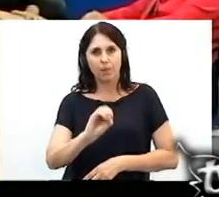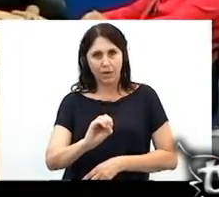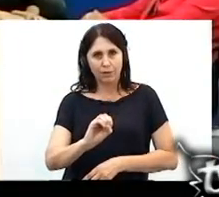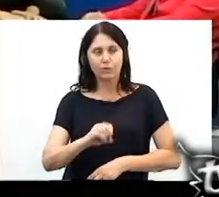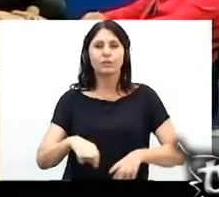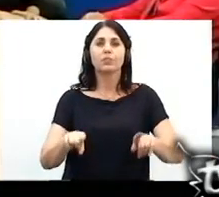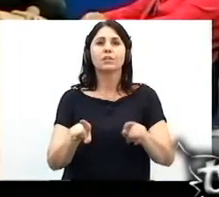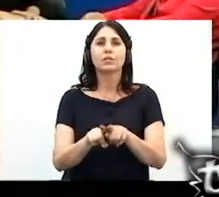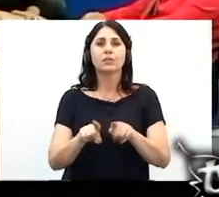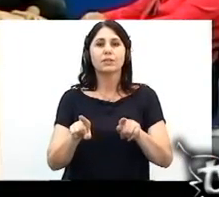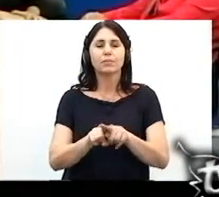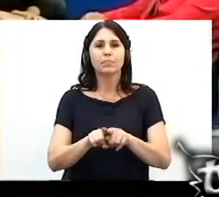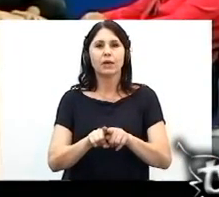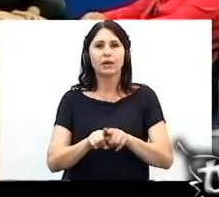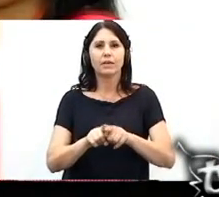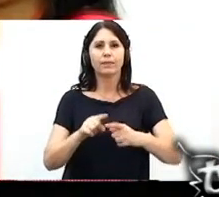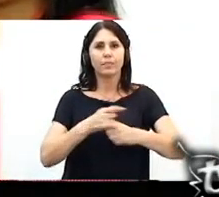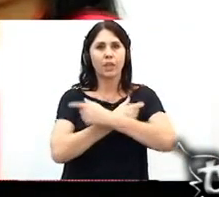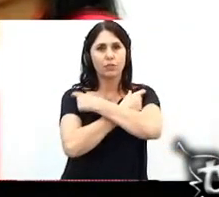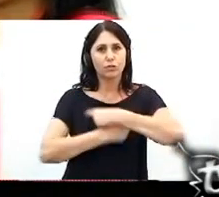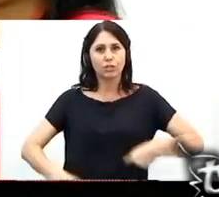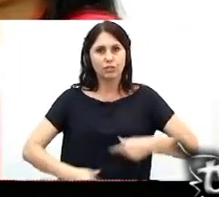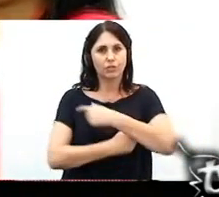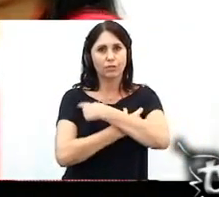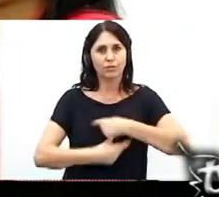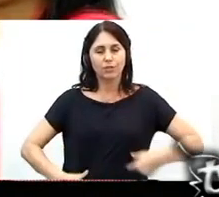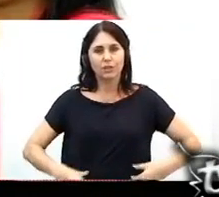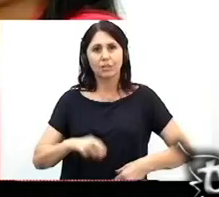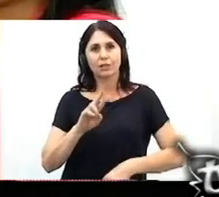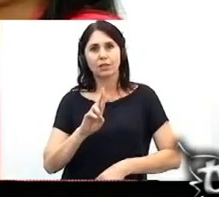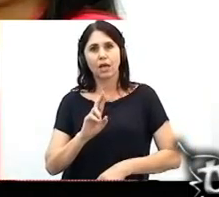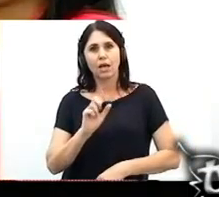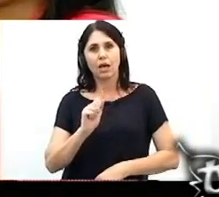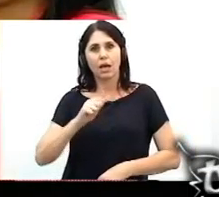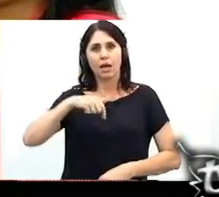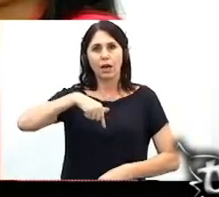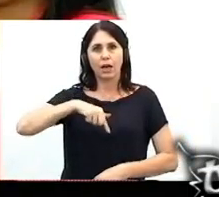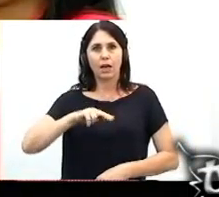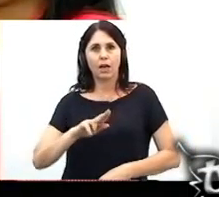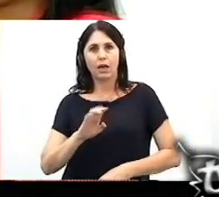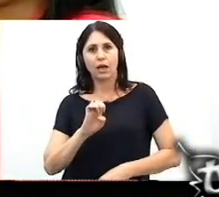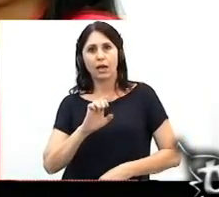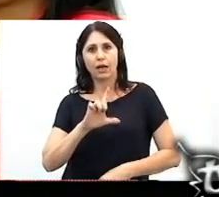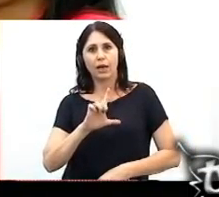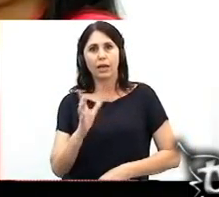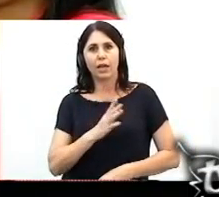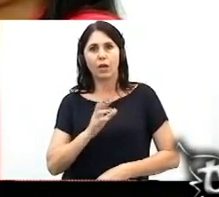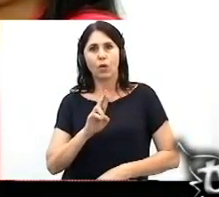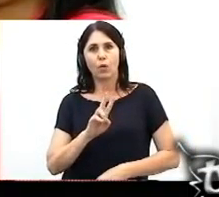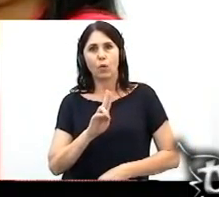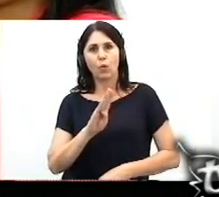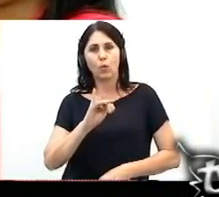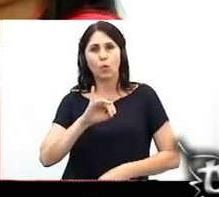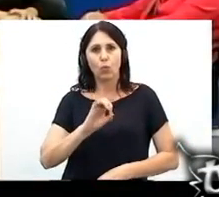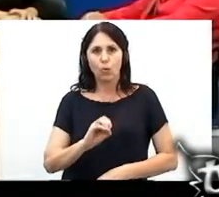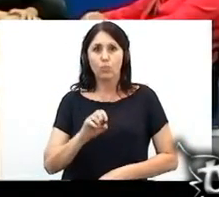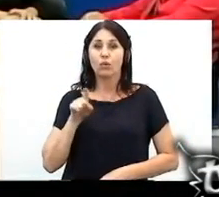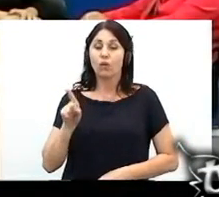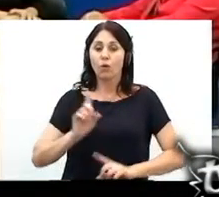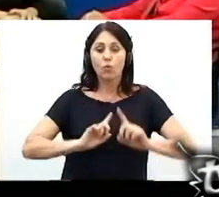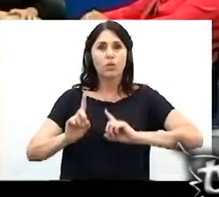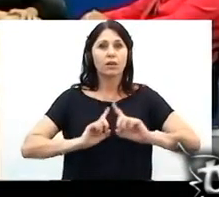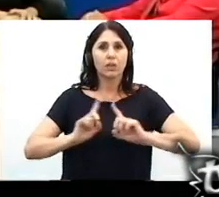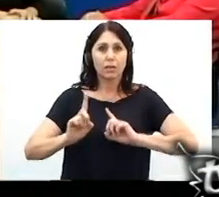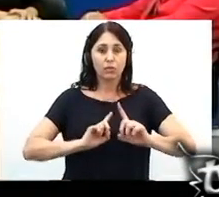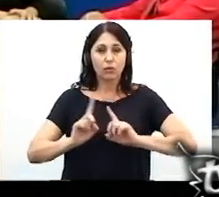Furlaneto, seja bem-vinda, vereadora. Obrigada. Também o professor Márcio Tasqueto, coordenador de divisão de extensão da UPF. Bem-vindo,